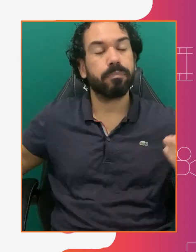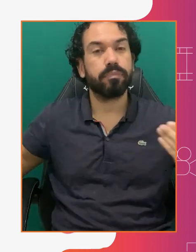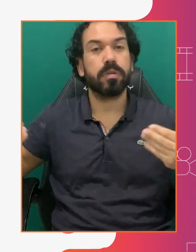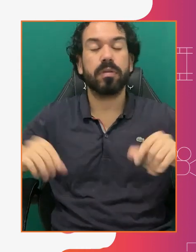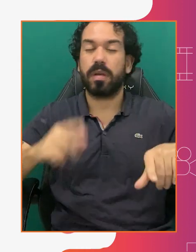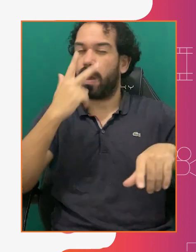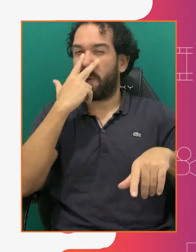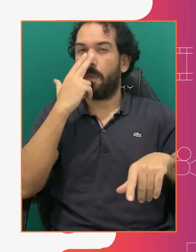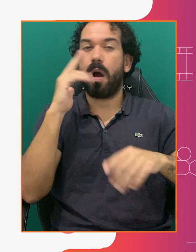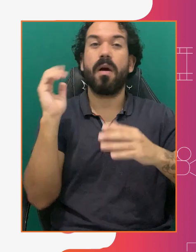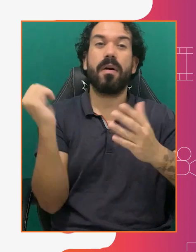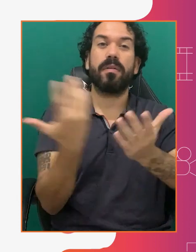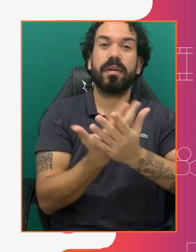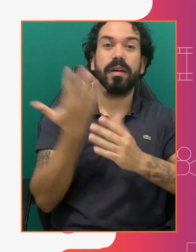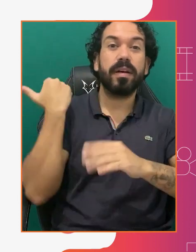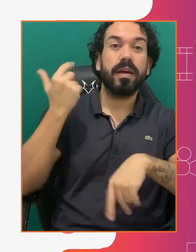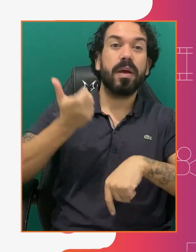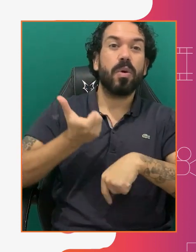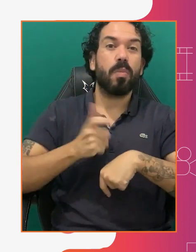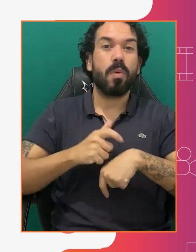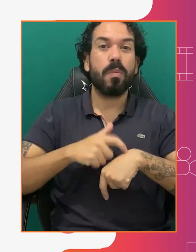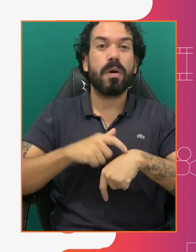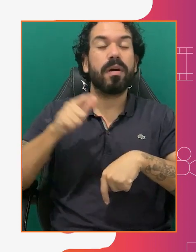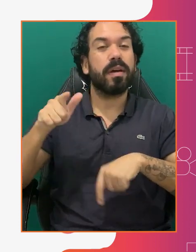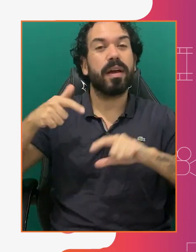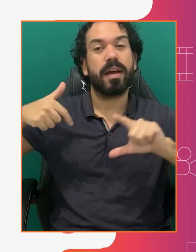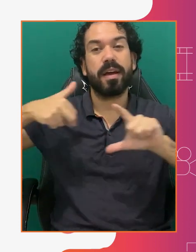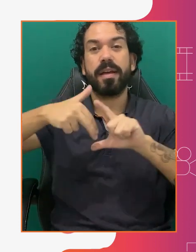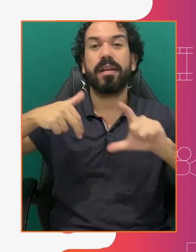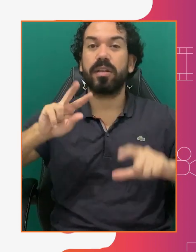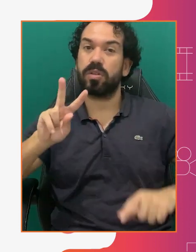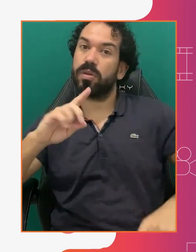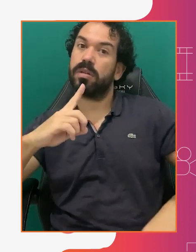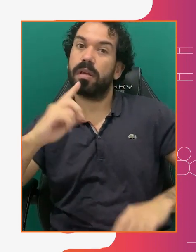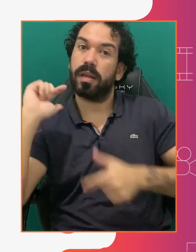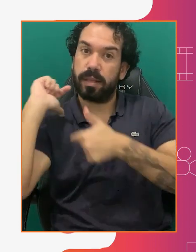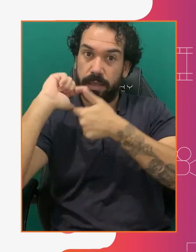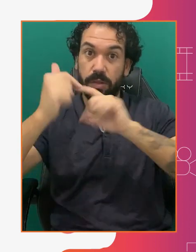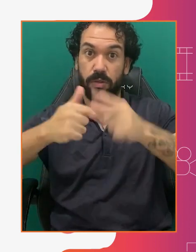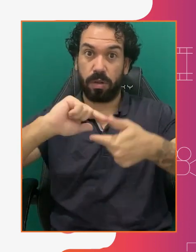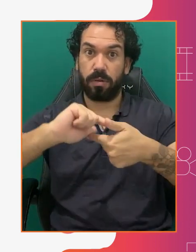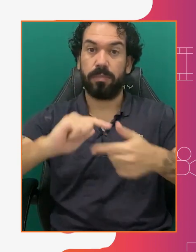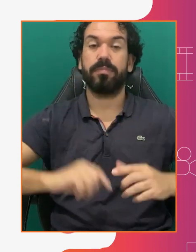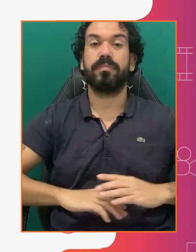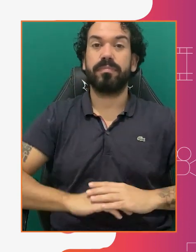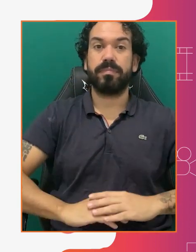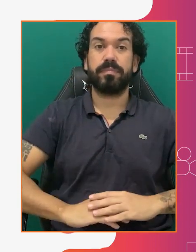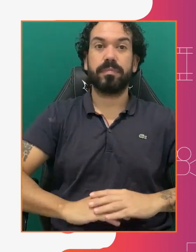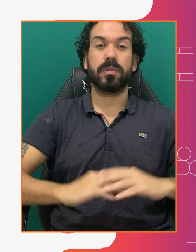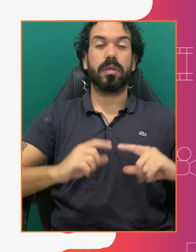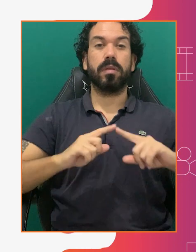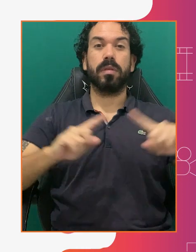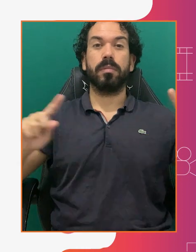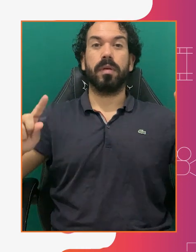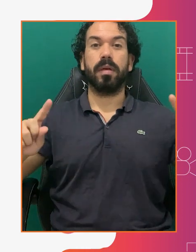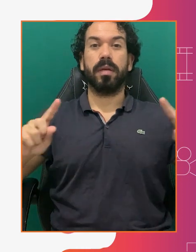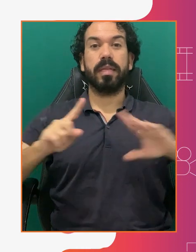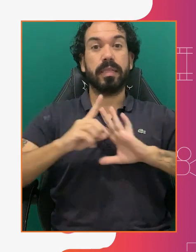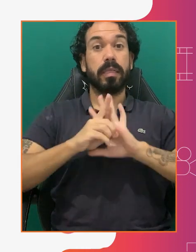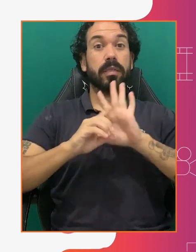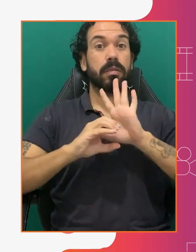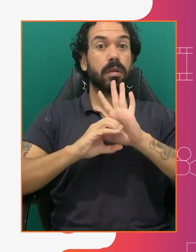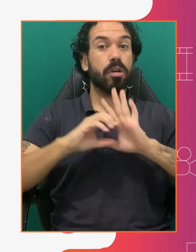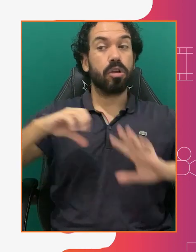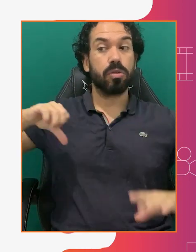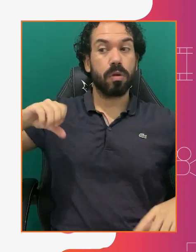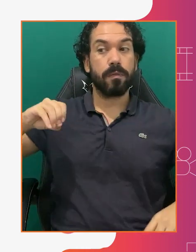motion, assim como aconteceu num certo momento com a animação 2D tradicional. Mas a partir da década